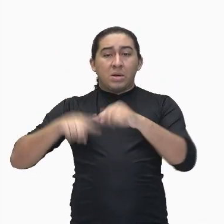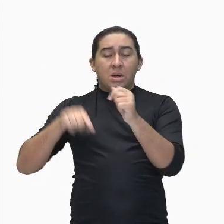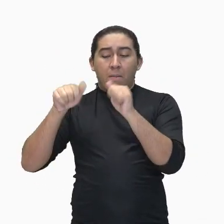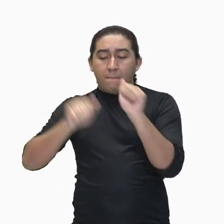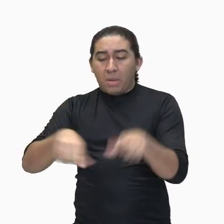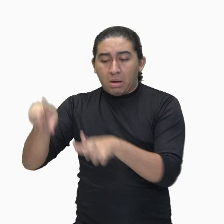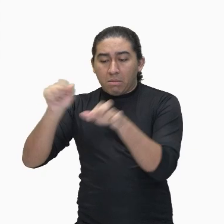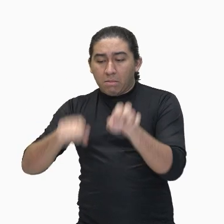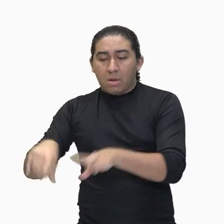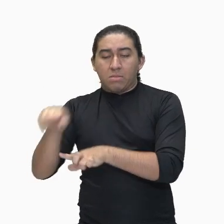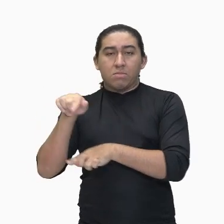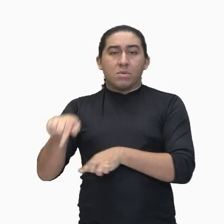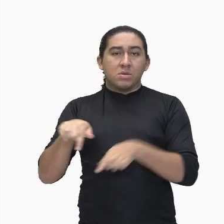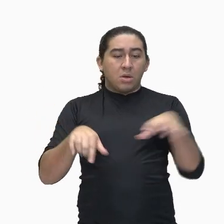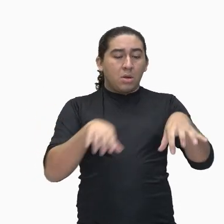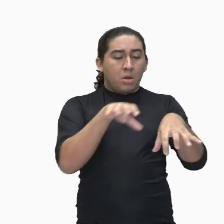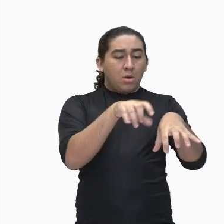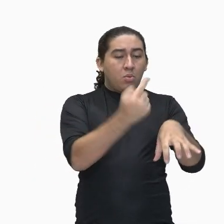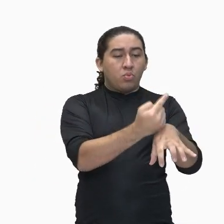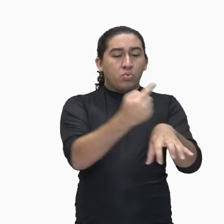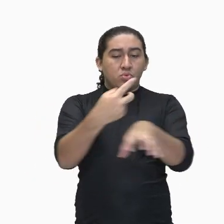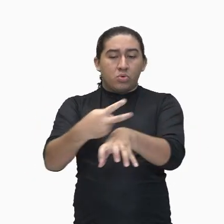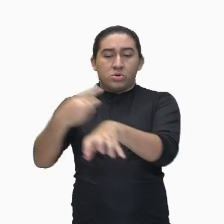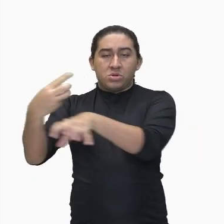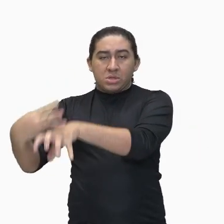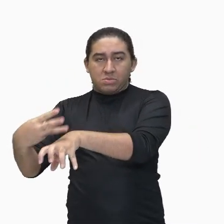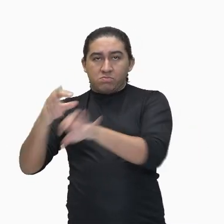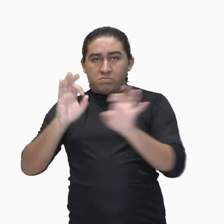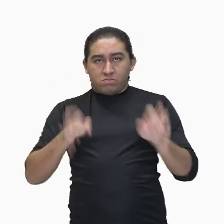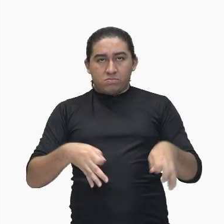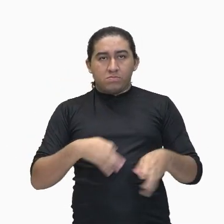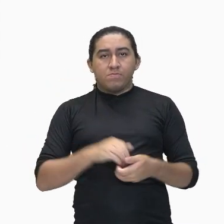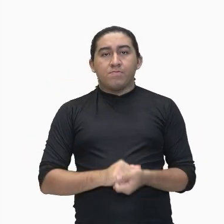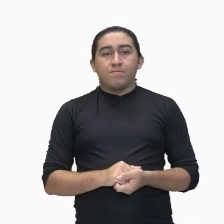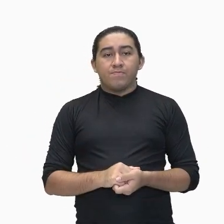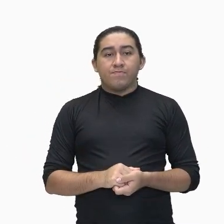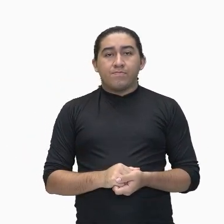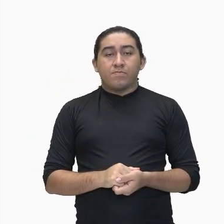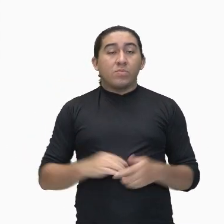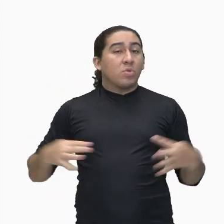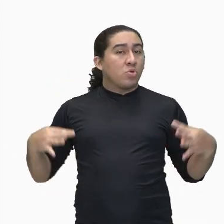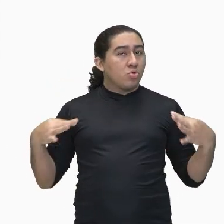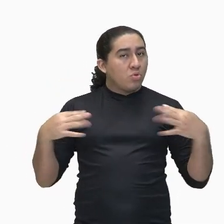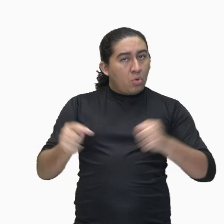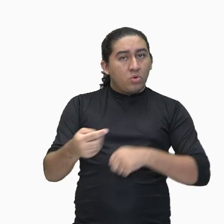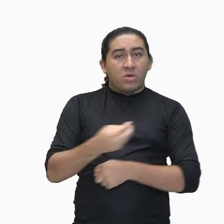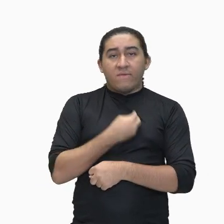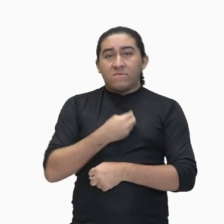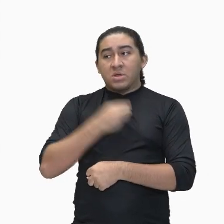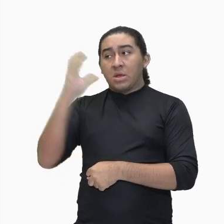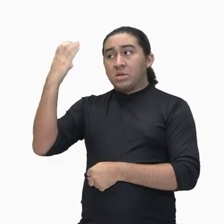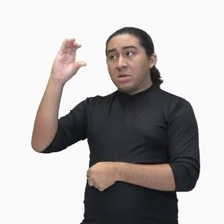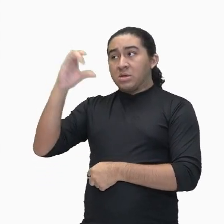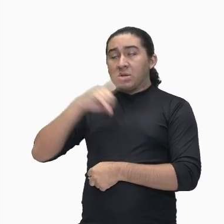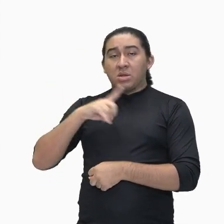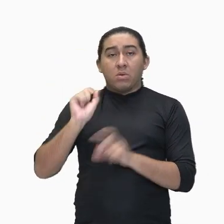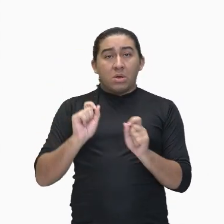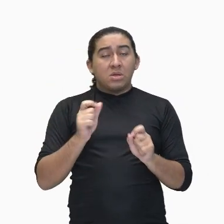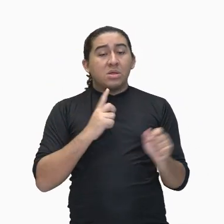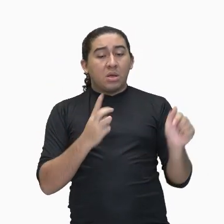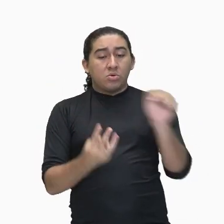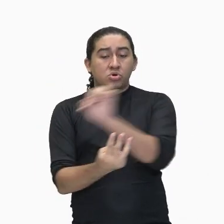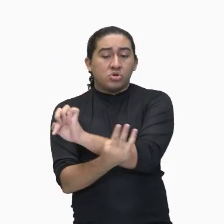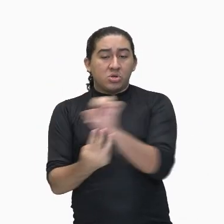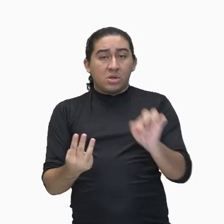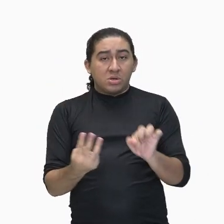trabalho, à técnica, à fabricação, né? Então, ele resumiu que tudo na vida, toda a ciência, ela vai ter que tocar num desses pontos